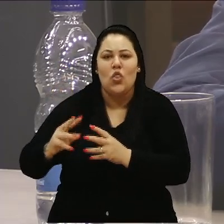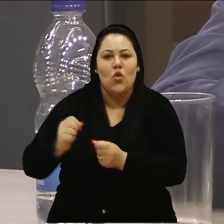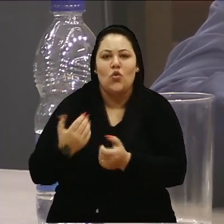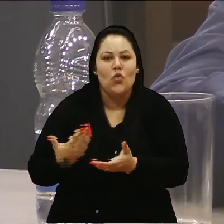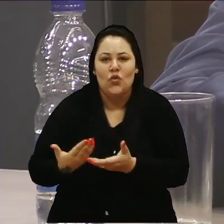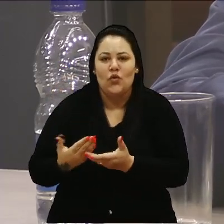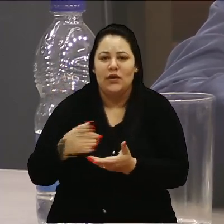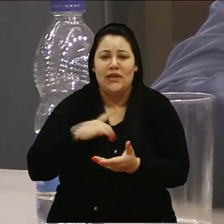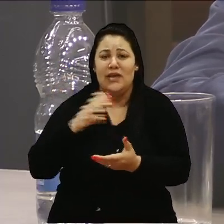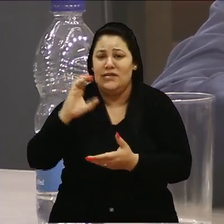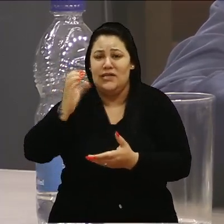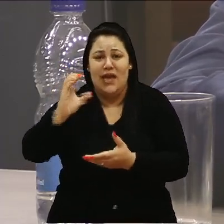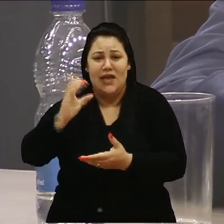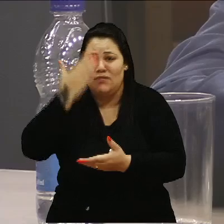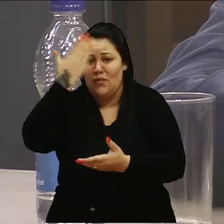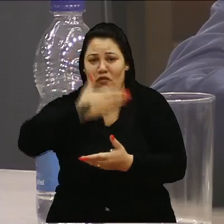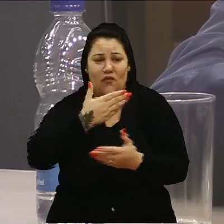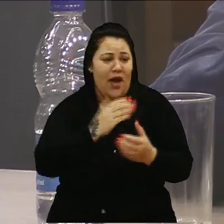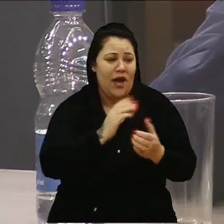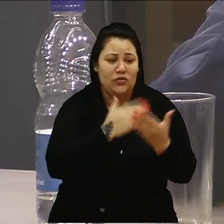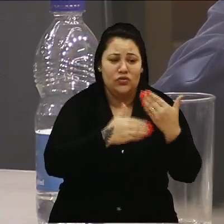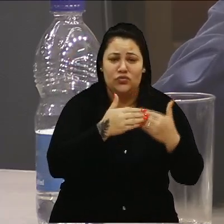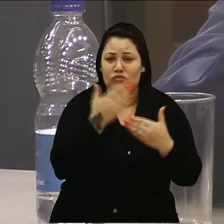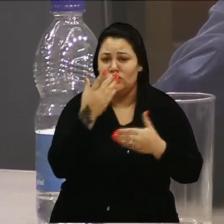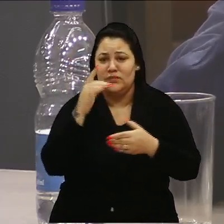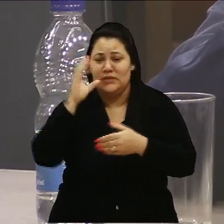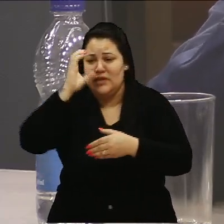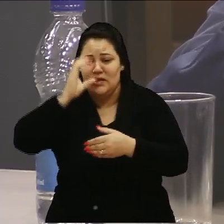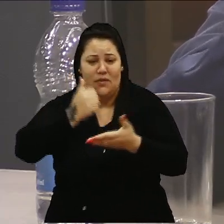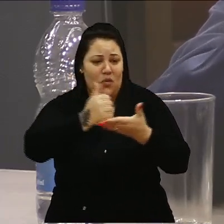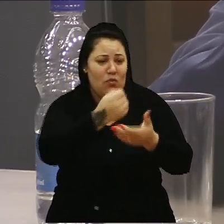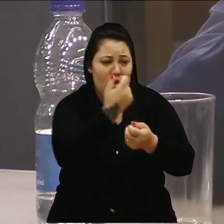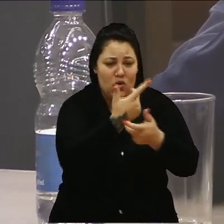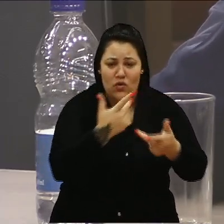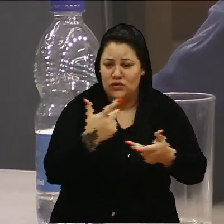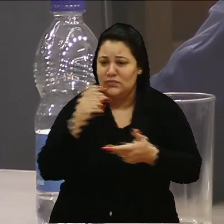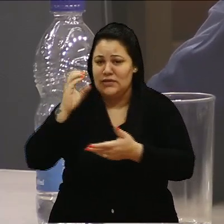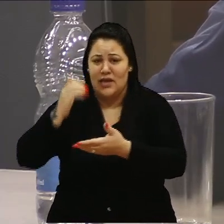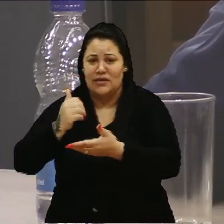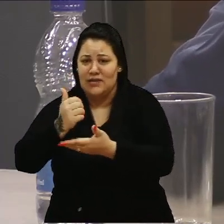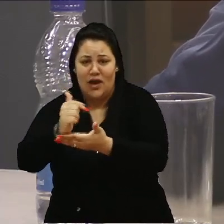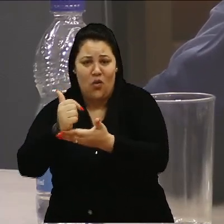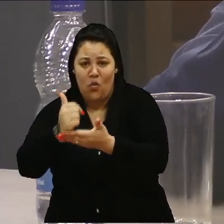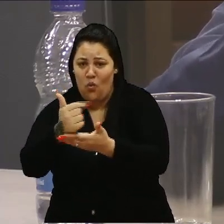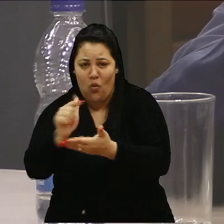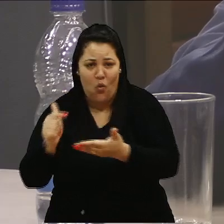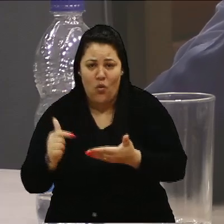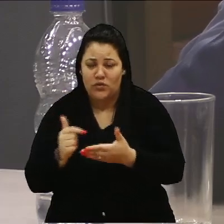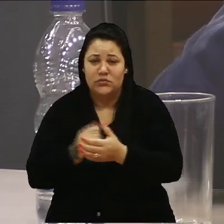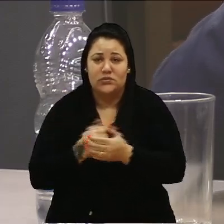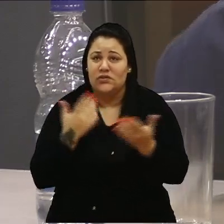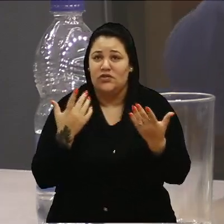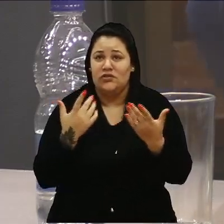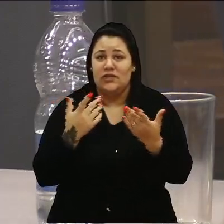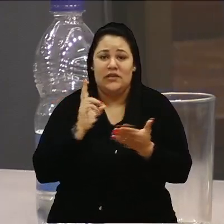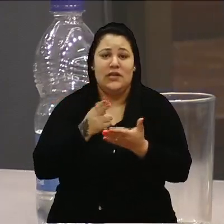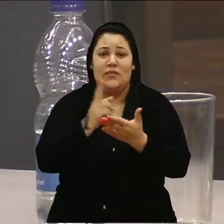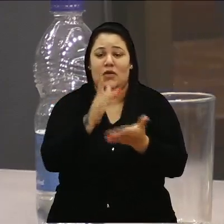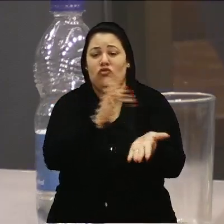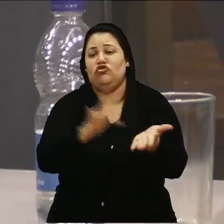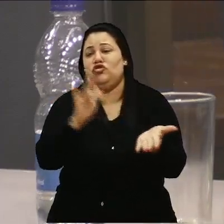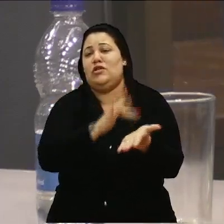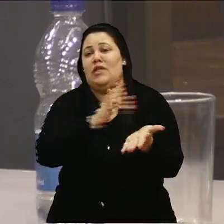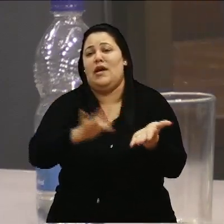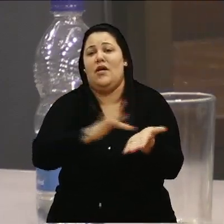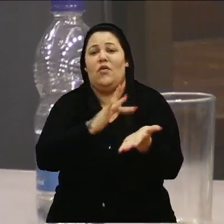Tem ciências e ciências. Uma ciência pode ser uma coisa, a outra ciência. Tanto que é ciência que senão a gente estaria sempre no digital,